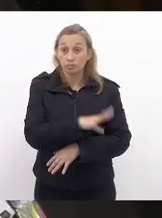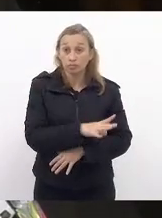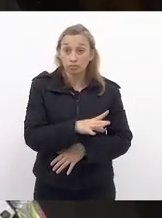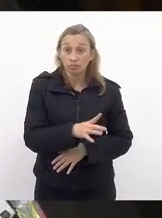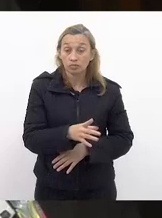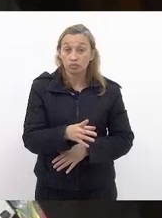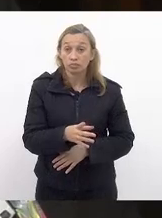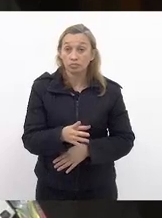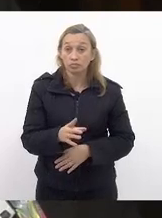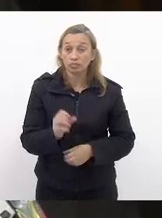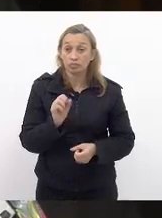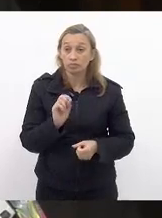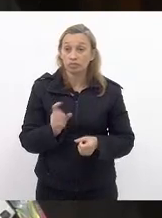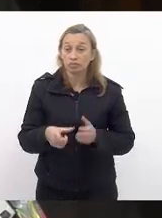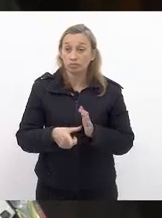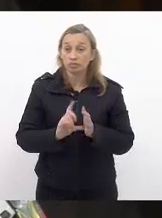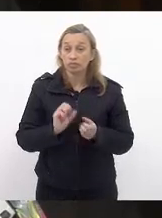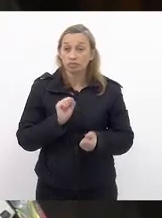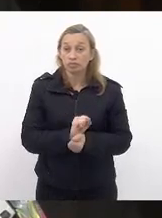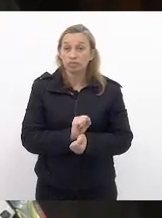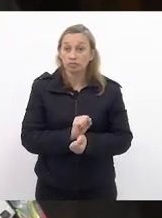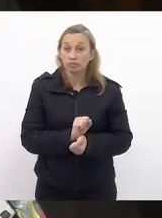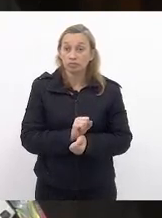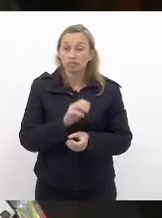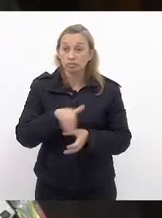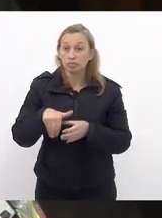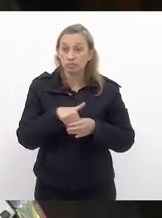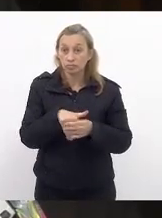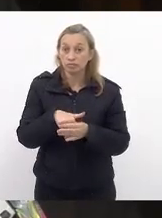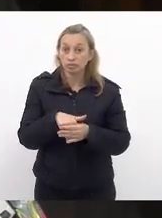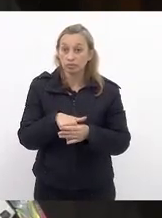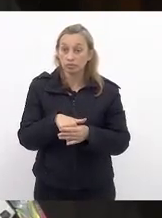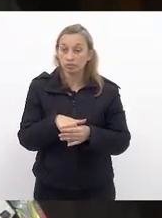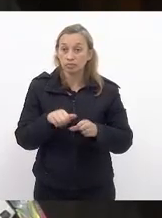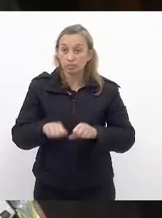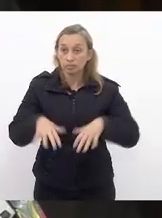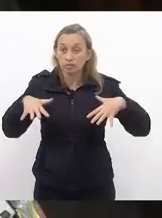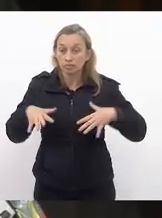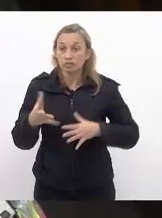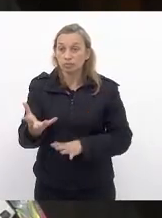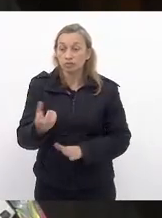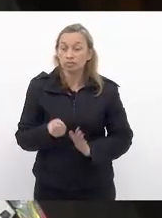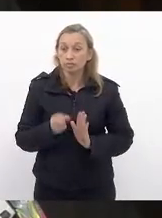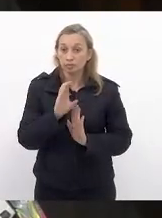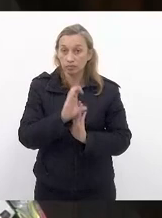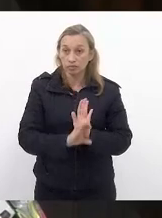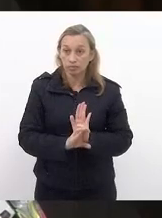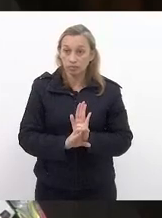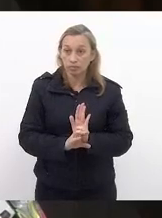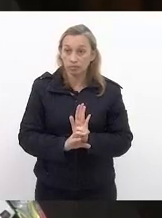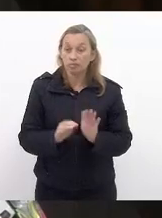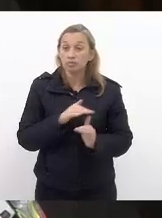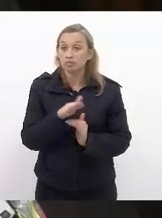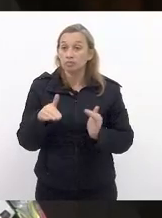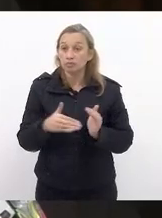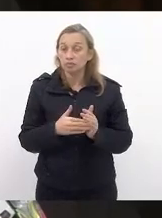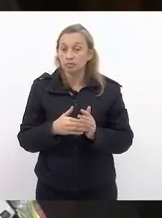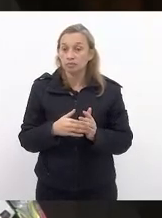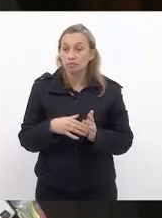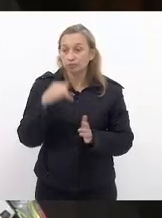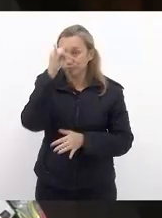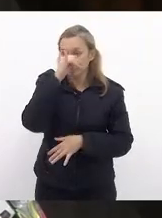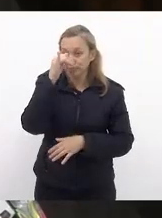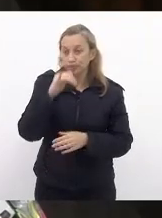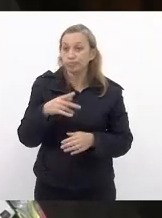antes do recesso para votação em plenário após o recebimento de emendas que são todas as balelas